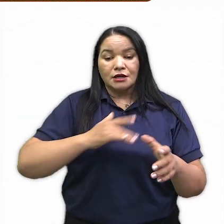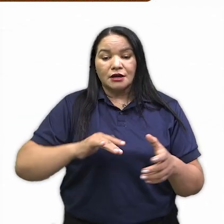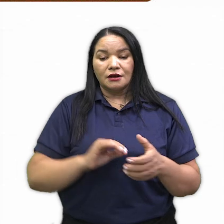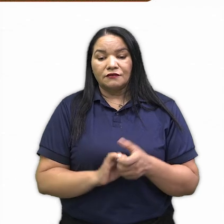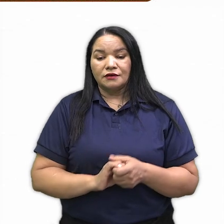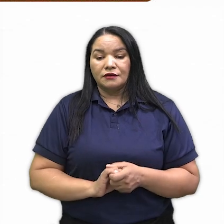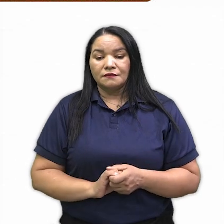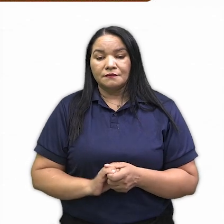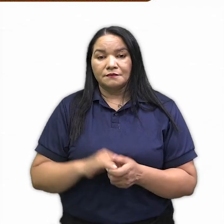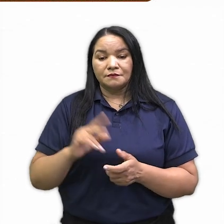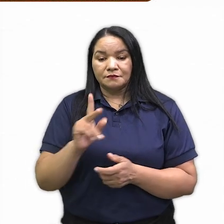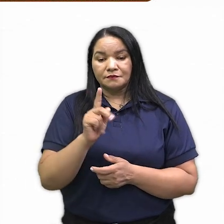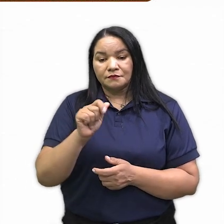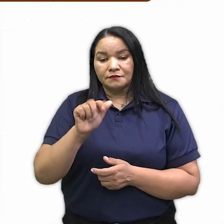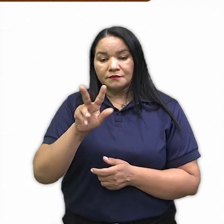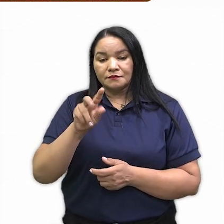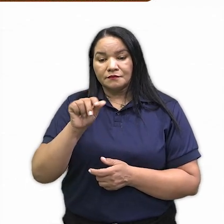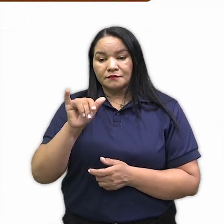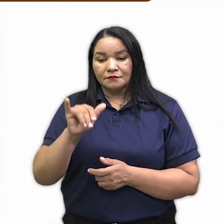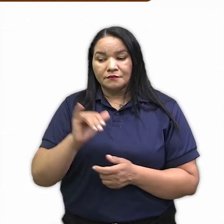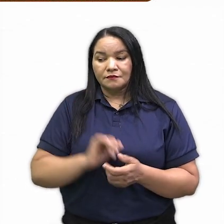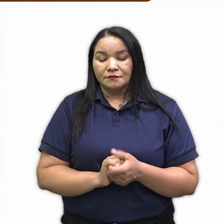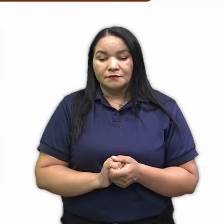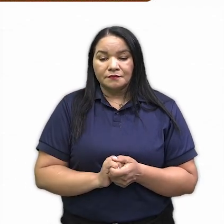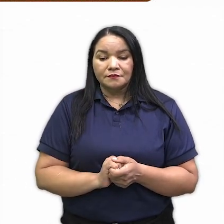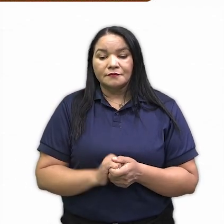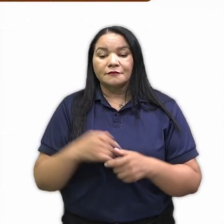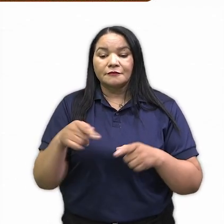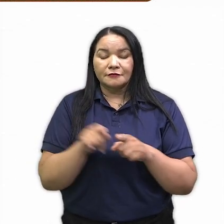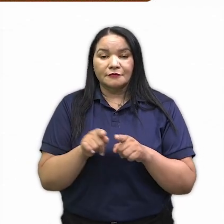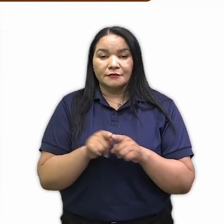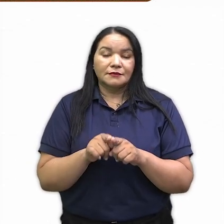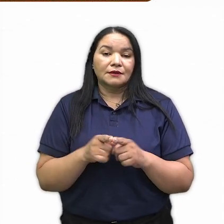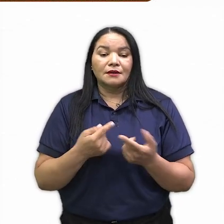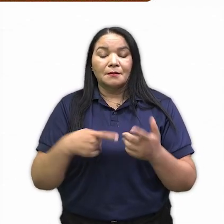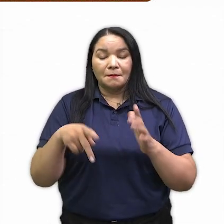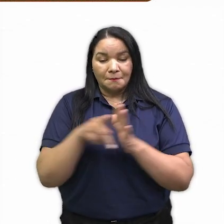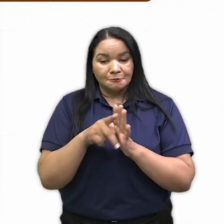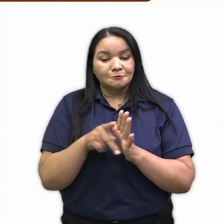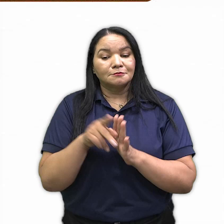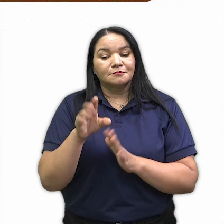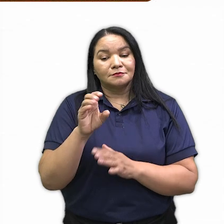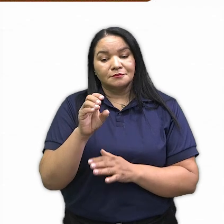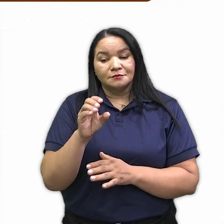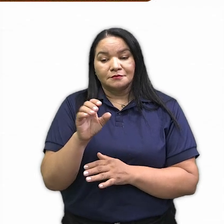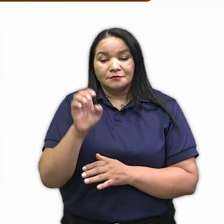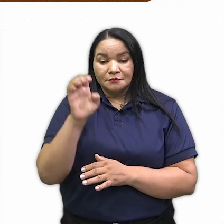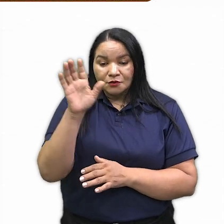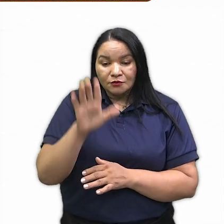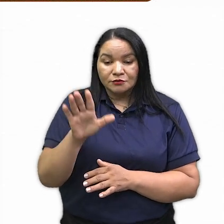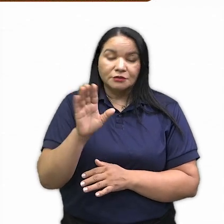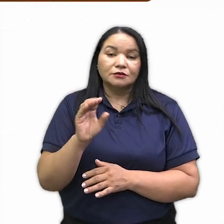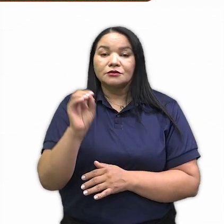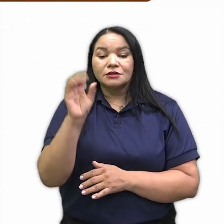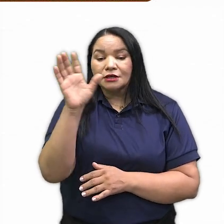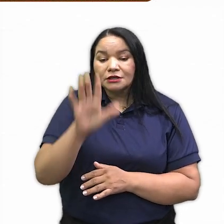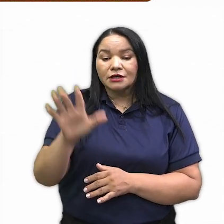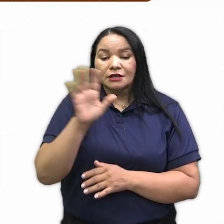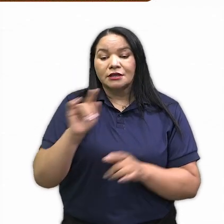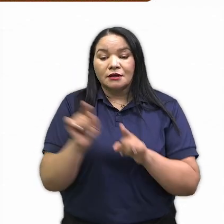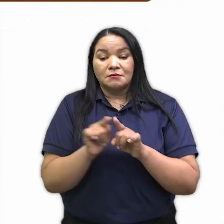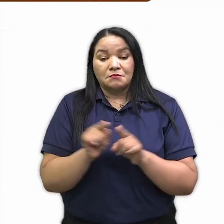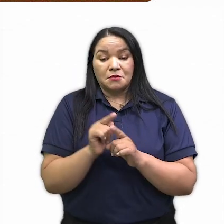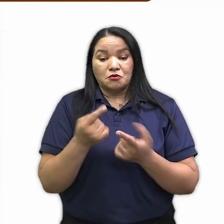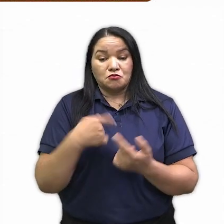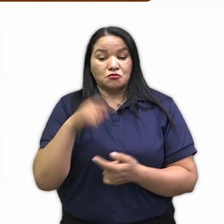Havaí, Estados Unidos, sim. O Havaí, gente, faz parte da Oceania, tá bom? Porém, é um estado dos